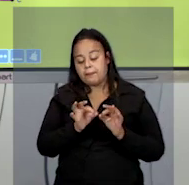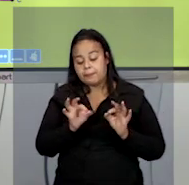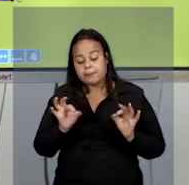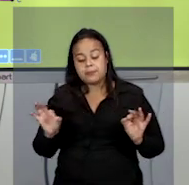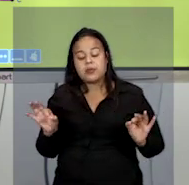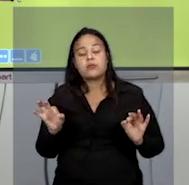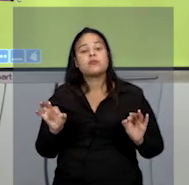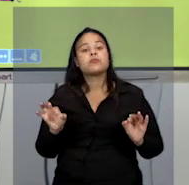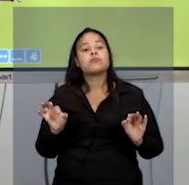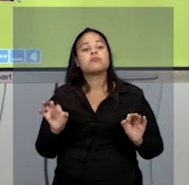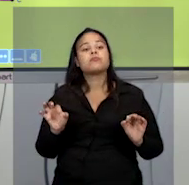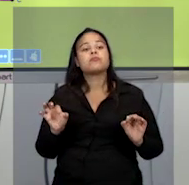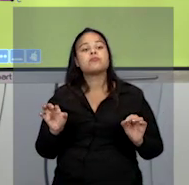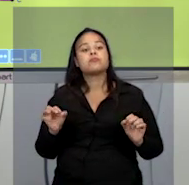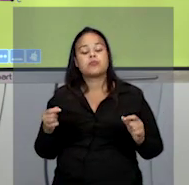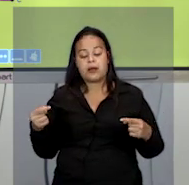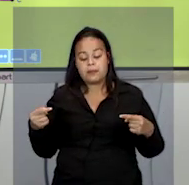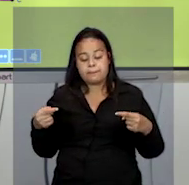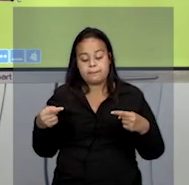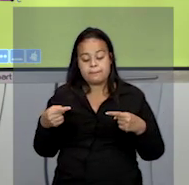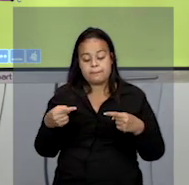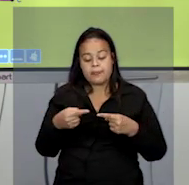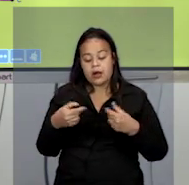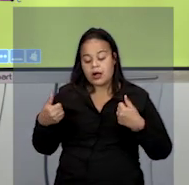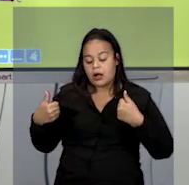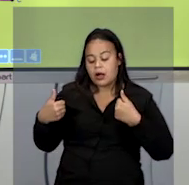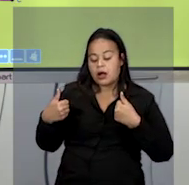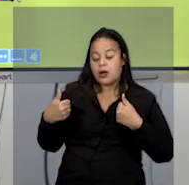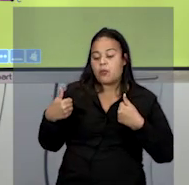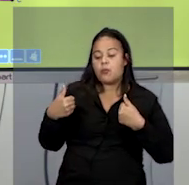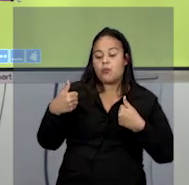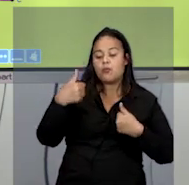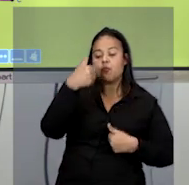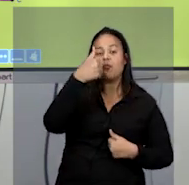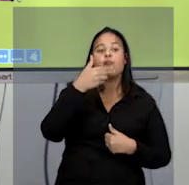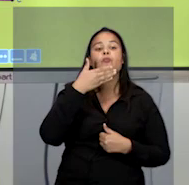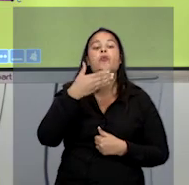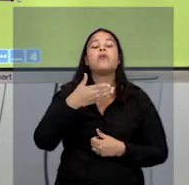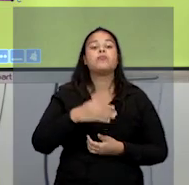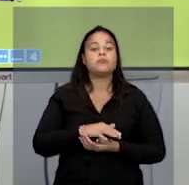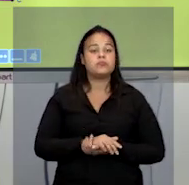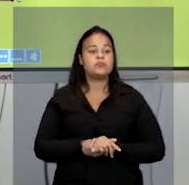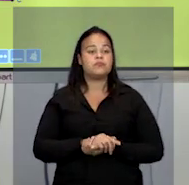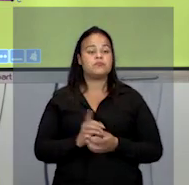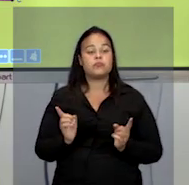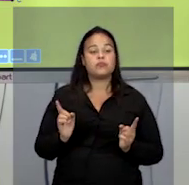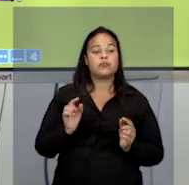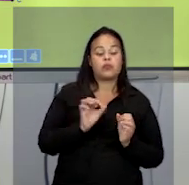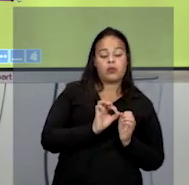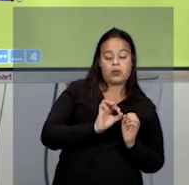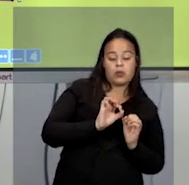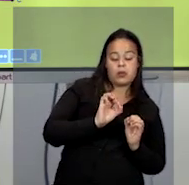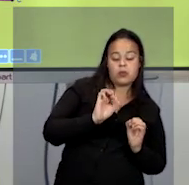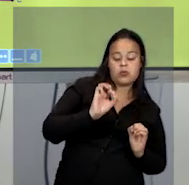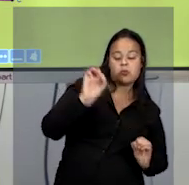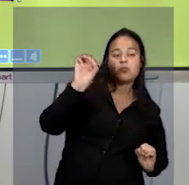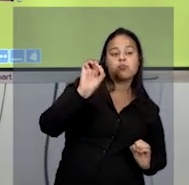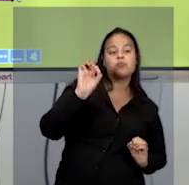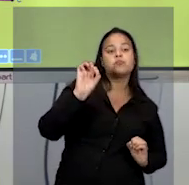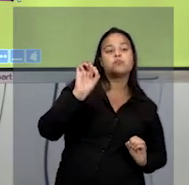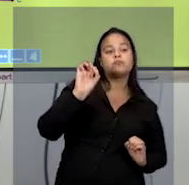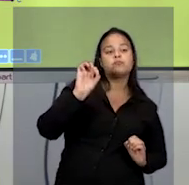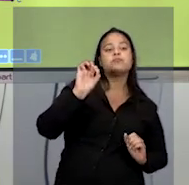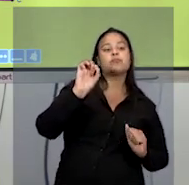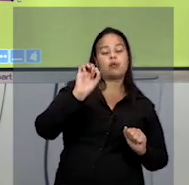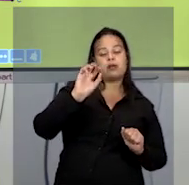vou olhar o lado oposto ao ângulo de 90 graus. Ó. Quem que é oposto a 90 graus? O A. Então, ele é a minha